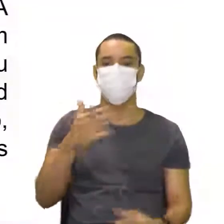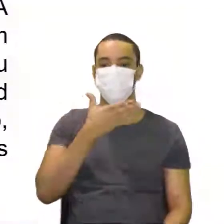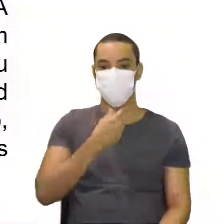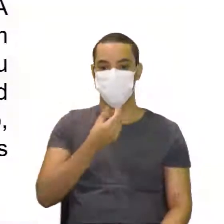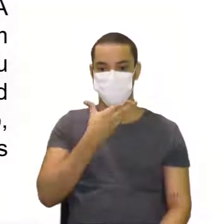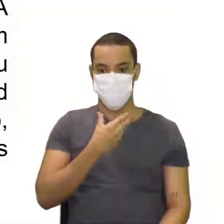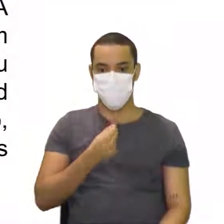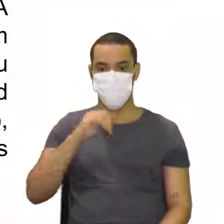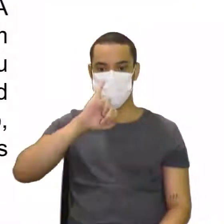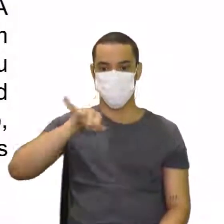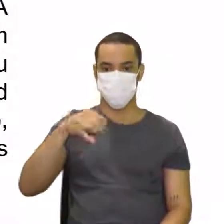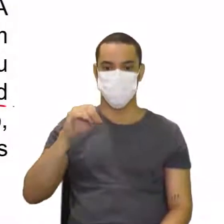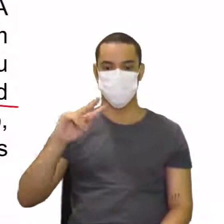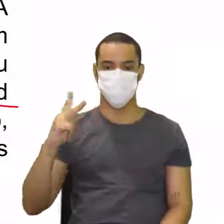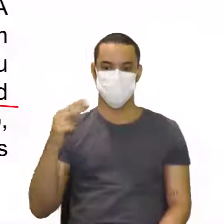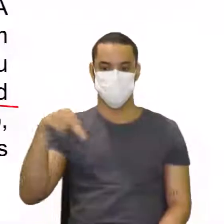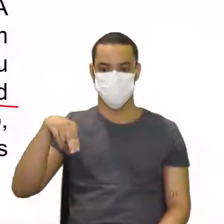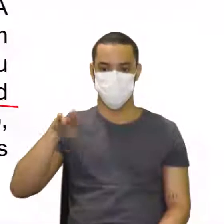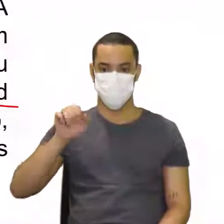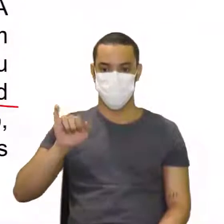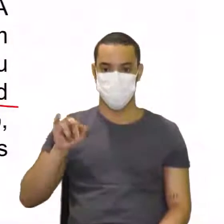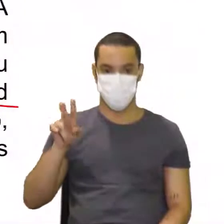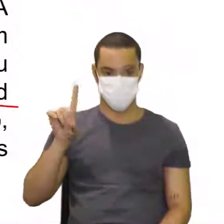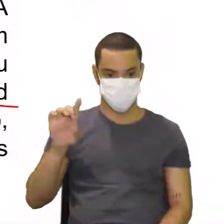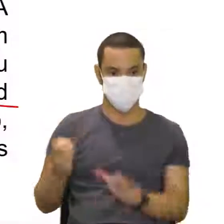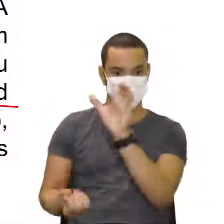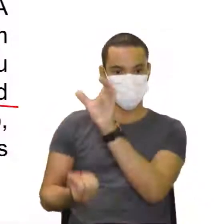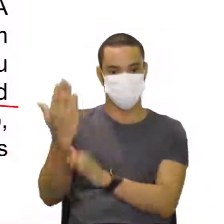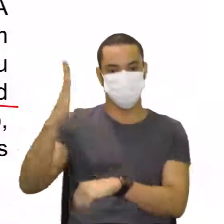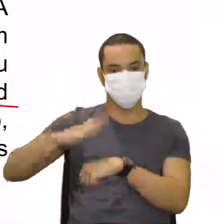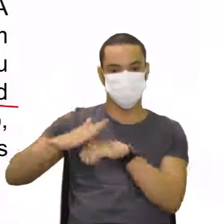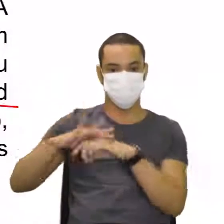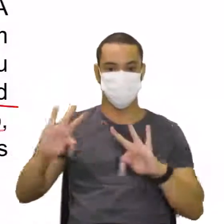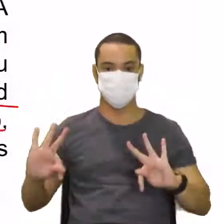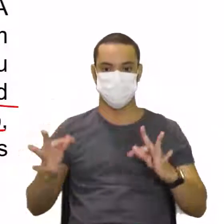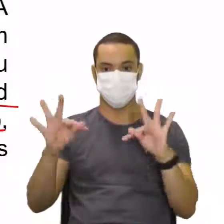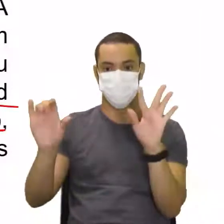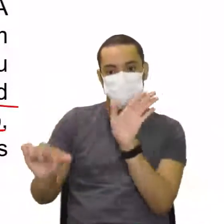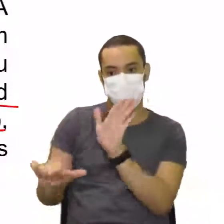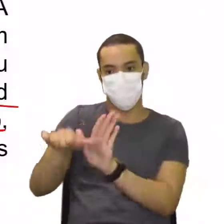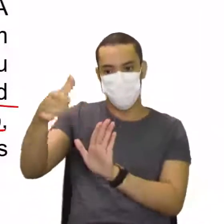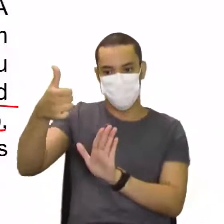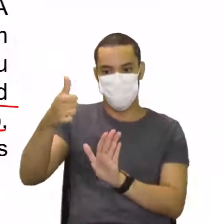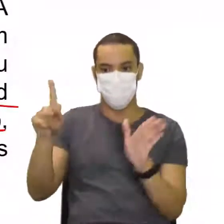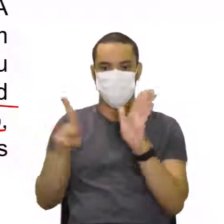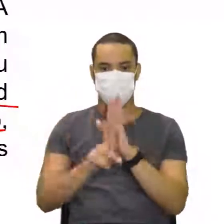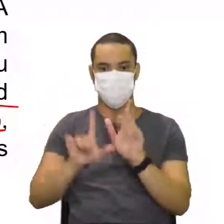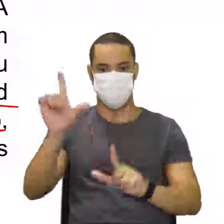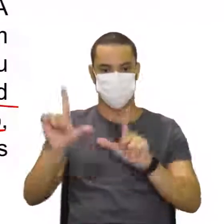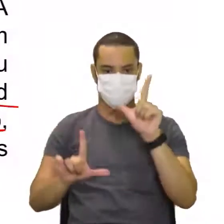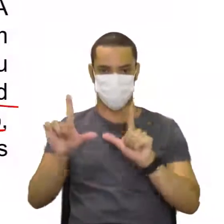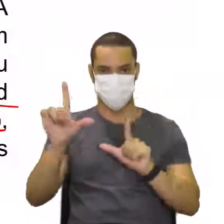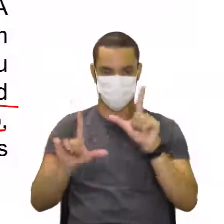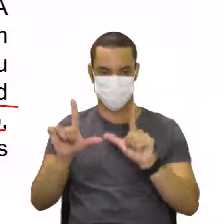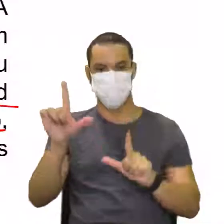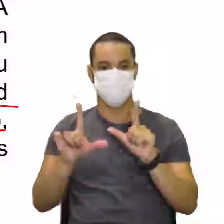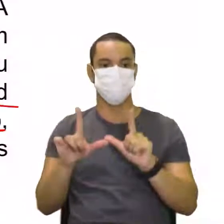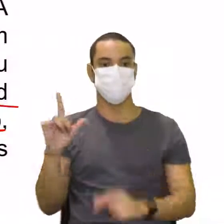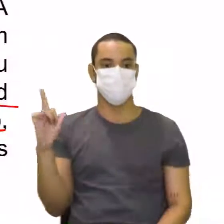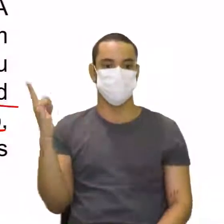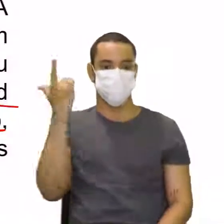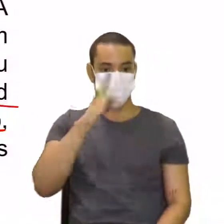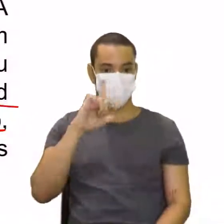escocês John Baird desenvolveu a tecnologia primária da televisão,